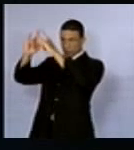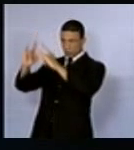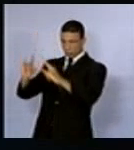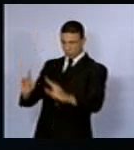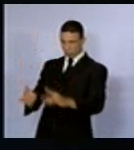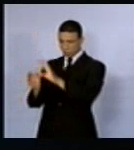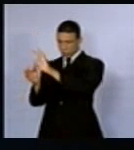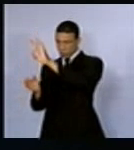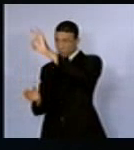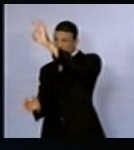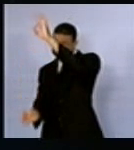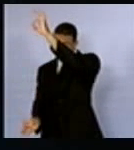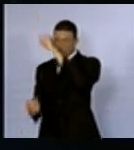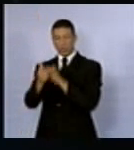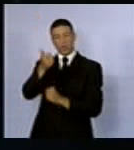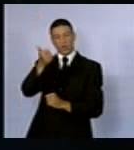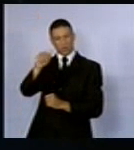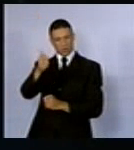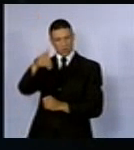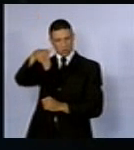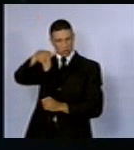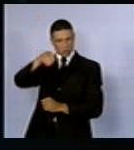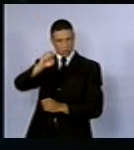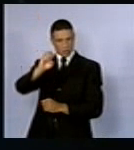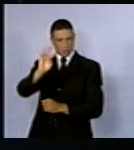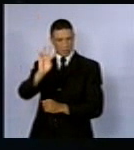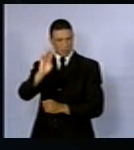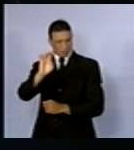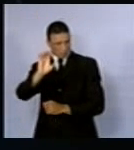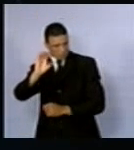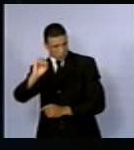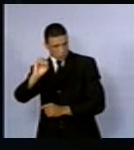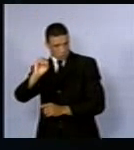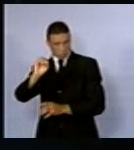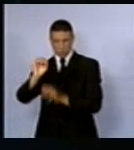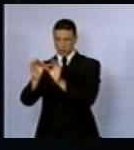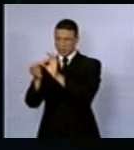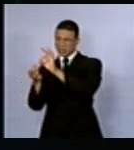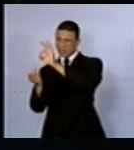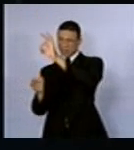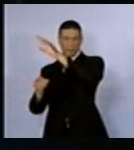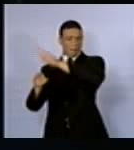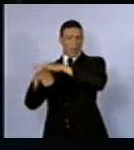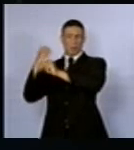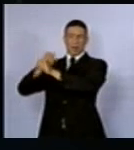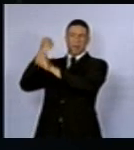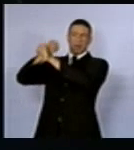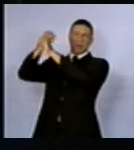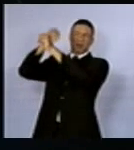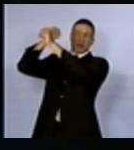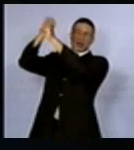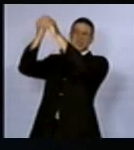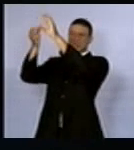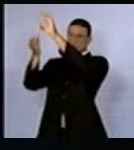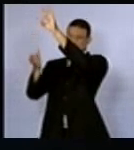11 metros de altura. Nós precisaríamos que essa altura fosse para 39 metros do primeiro condutor, o que significa que o